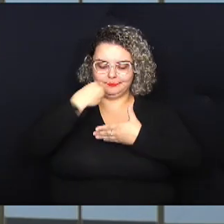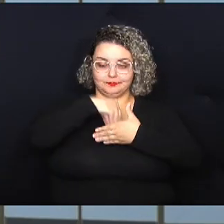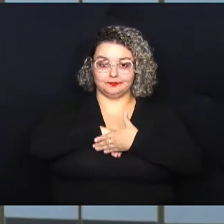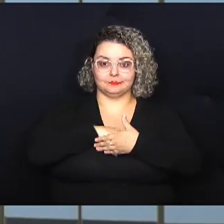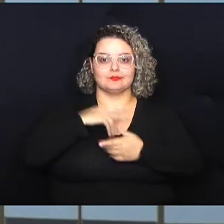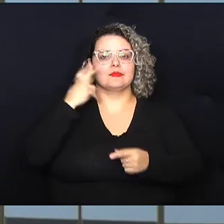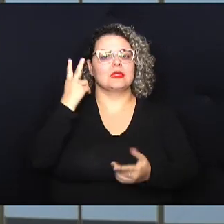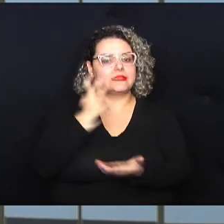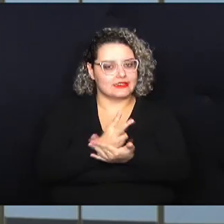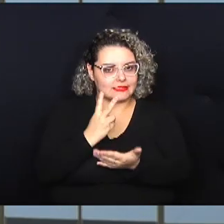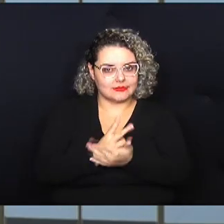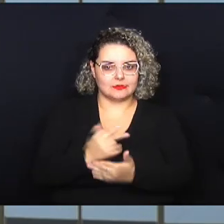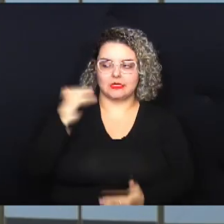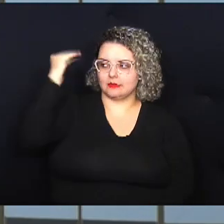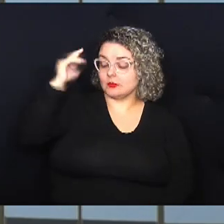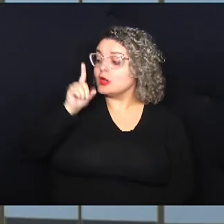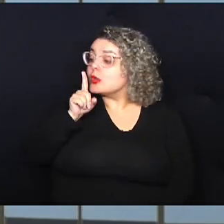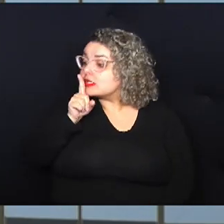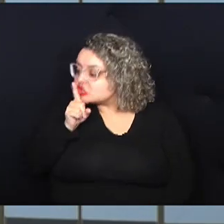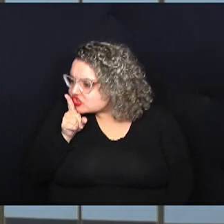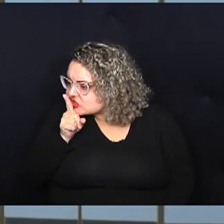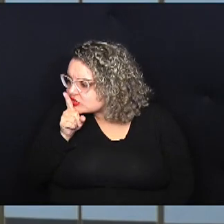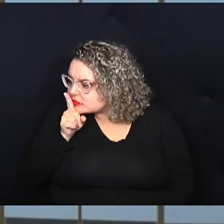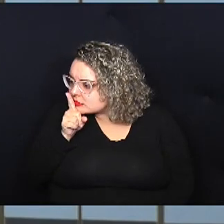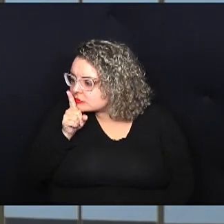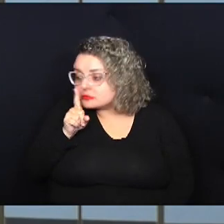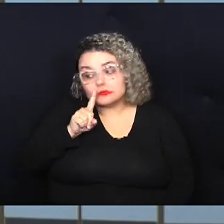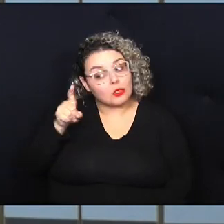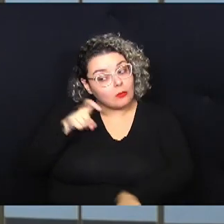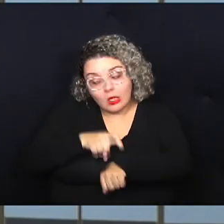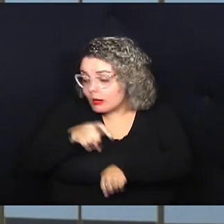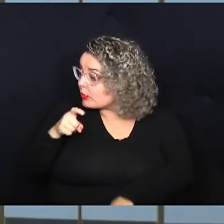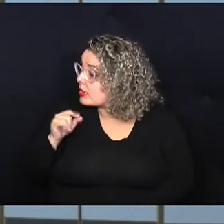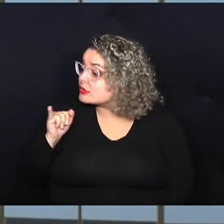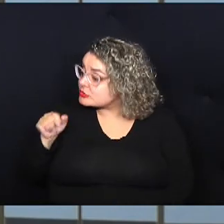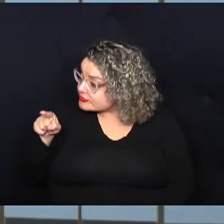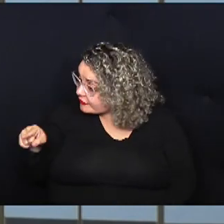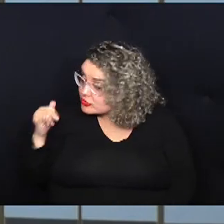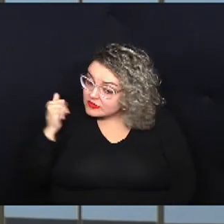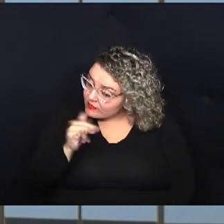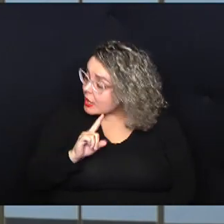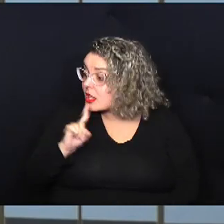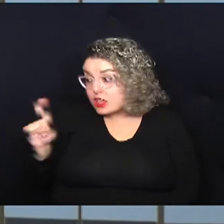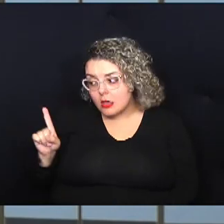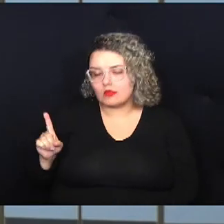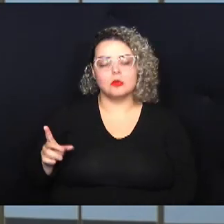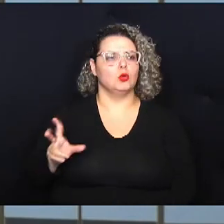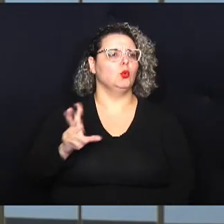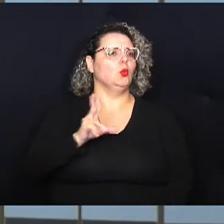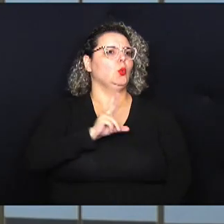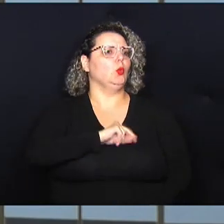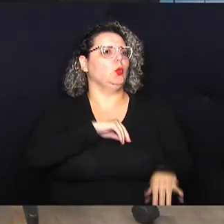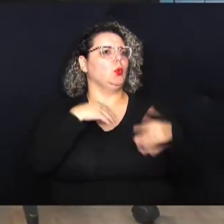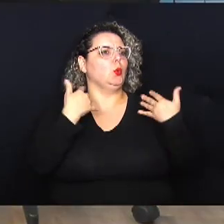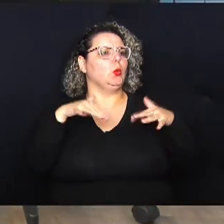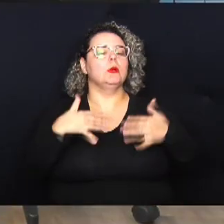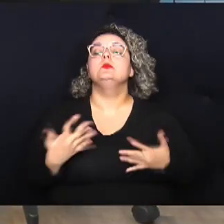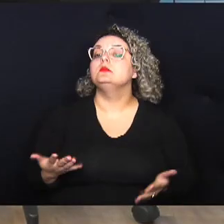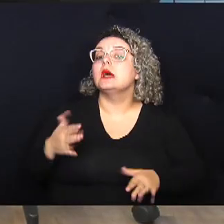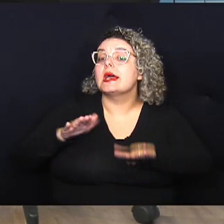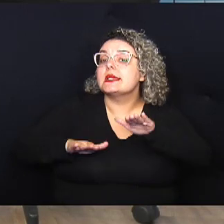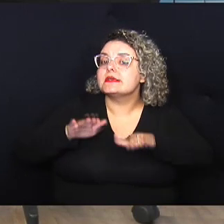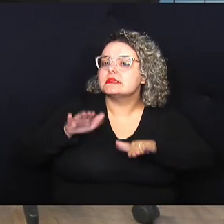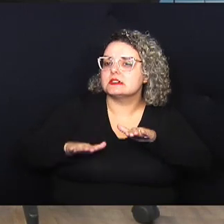adulto falando, quieta. Fica quieta. Não é o momento de você falar. Entendeu? Gente. Só que muitas vezes isso